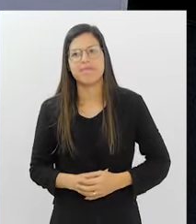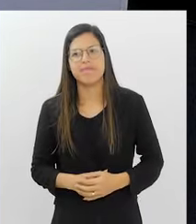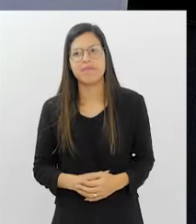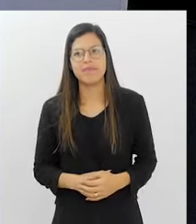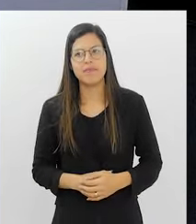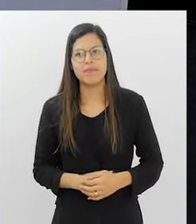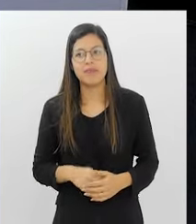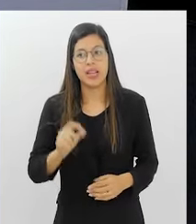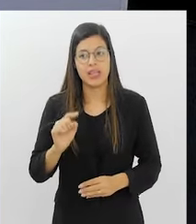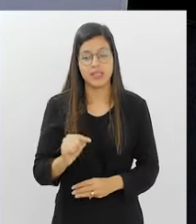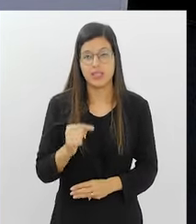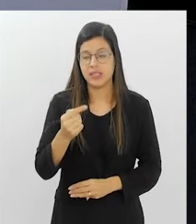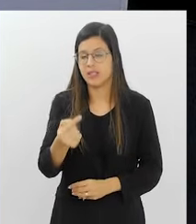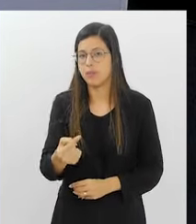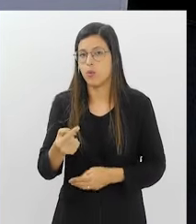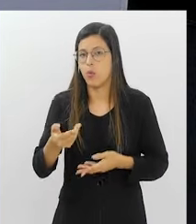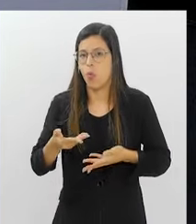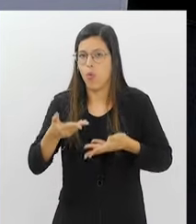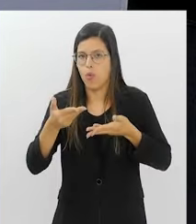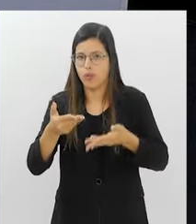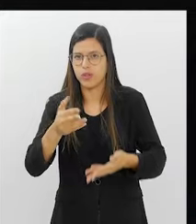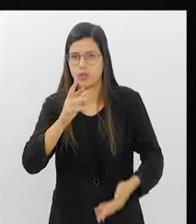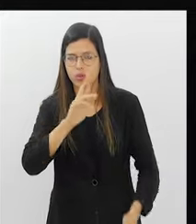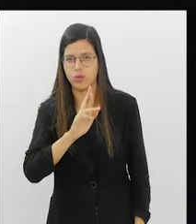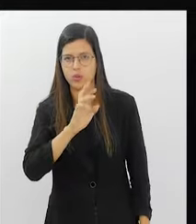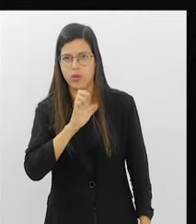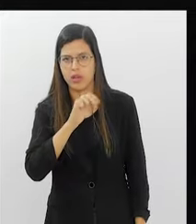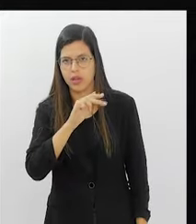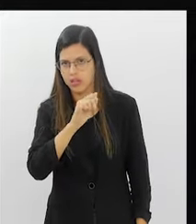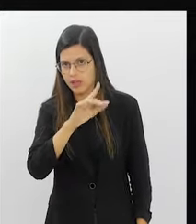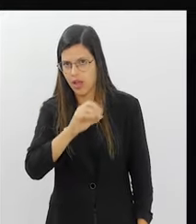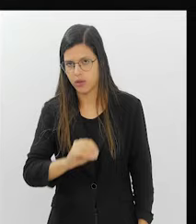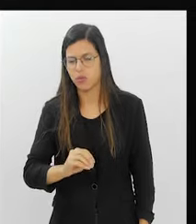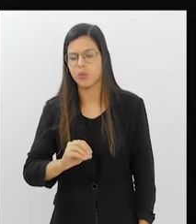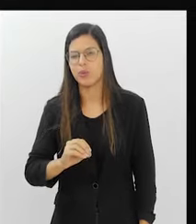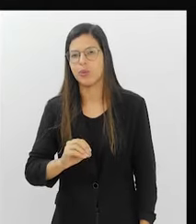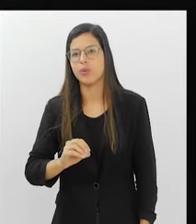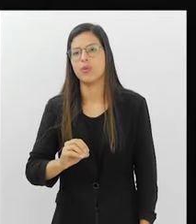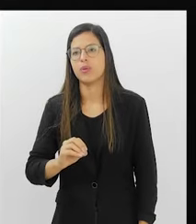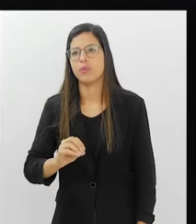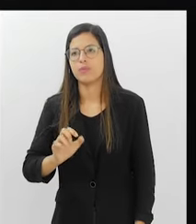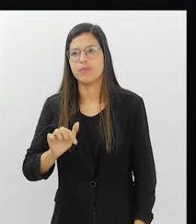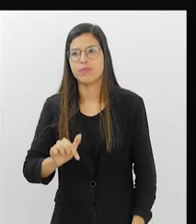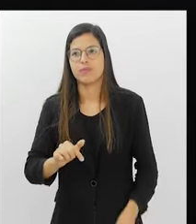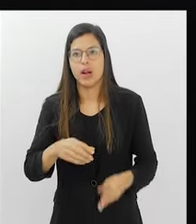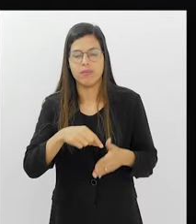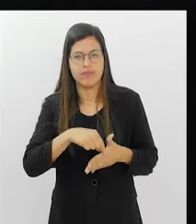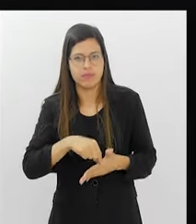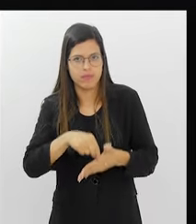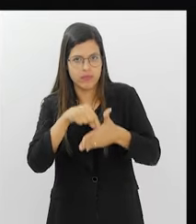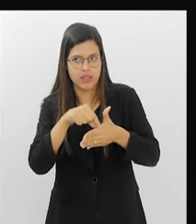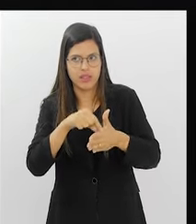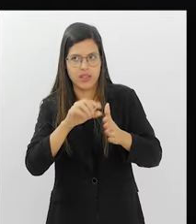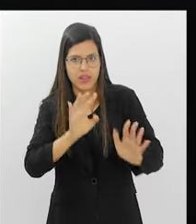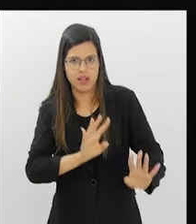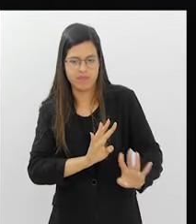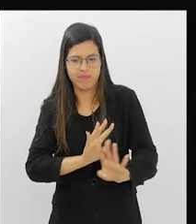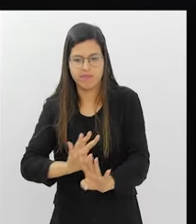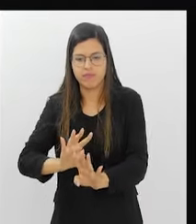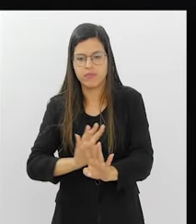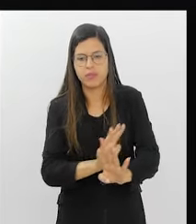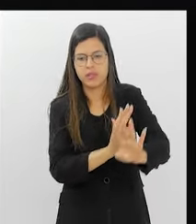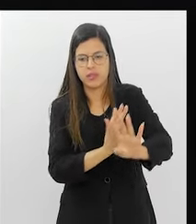e aí logo depois eu recebi o o convite do Renatinho para seguir a frente da Comissão da